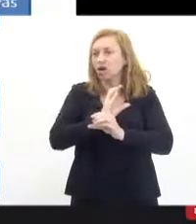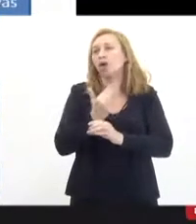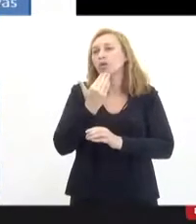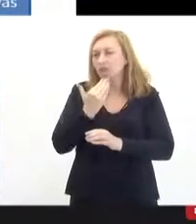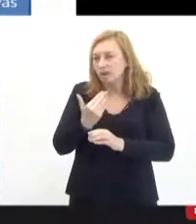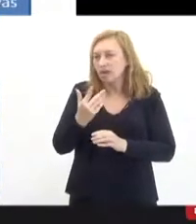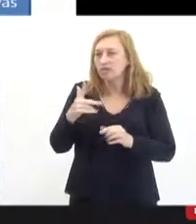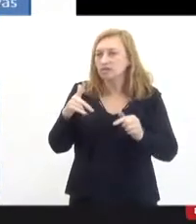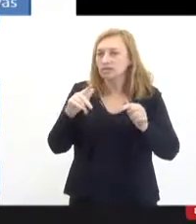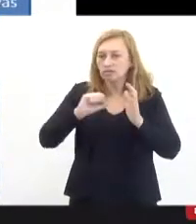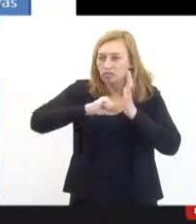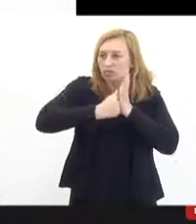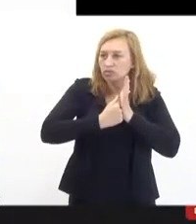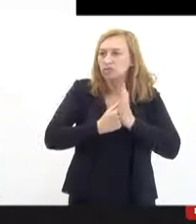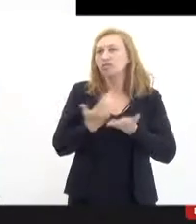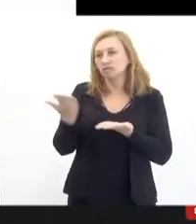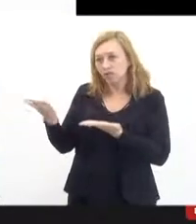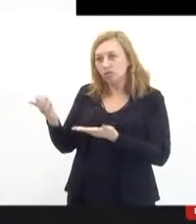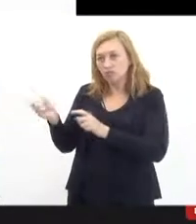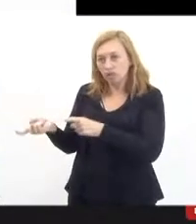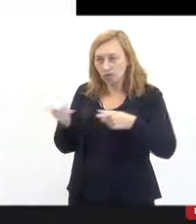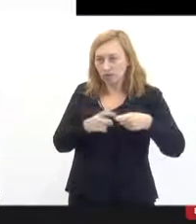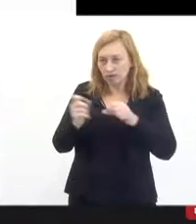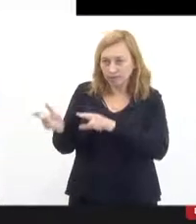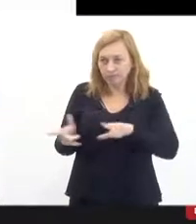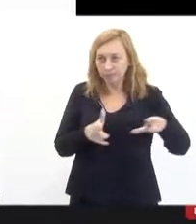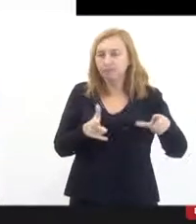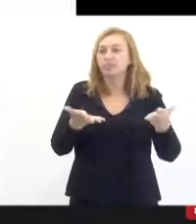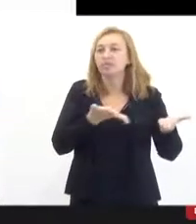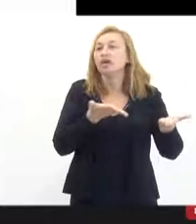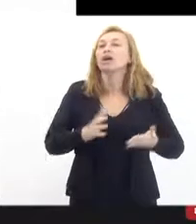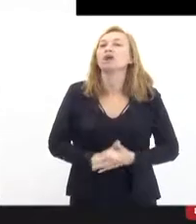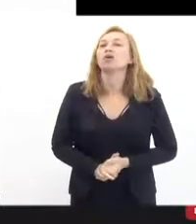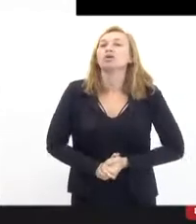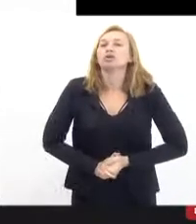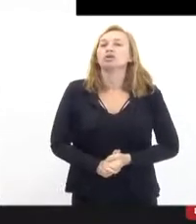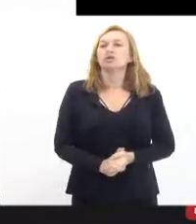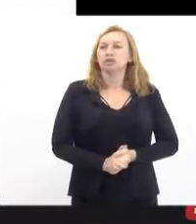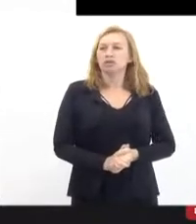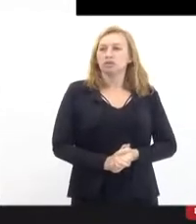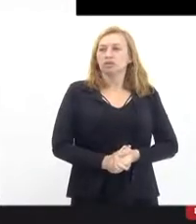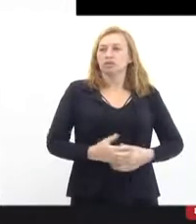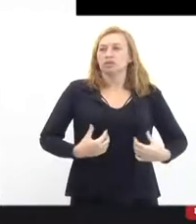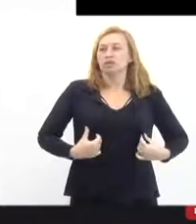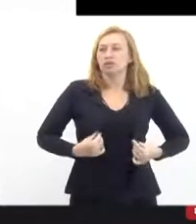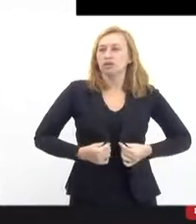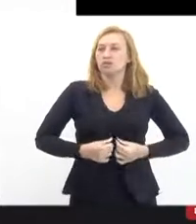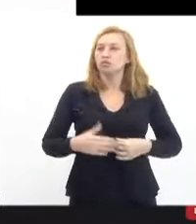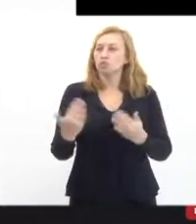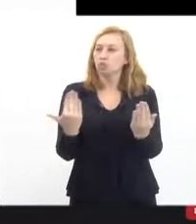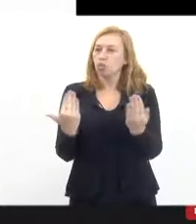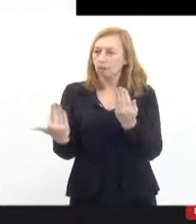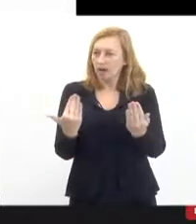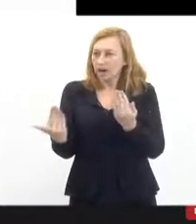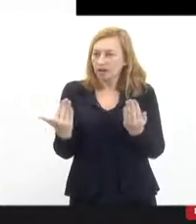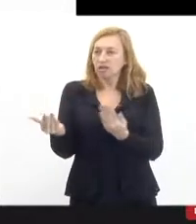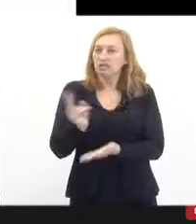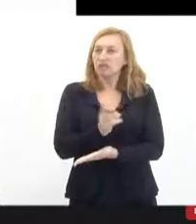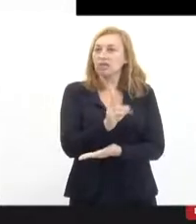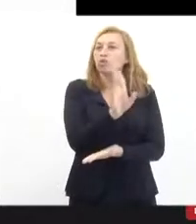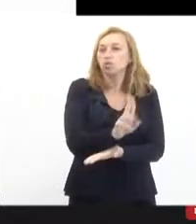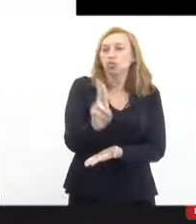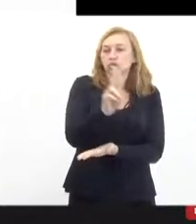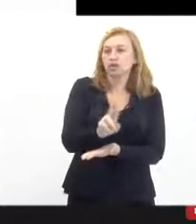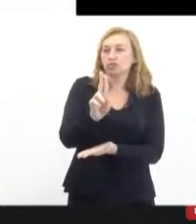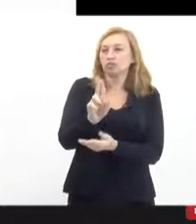Por favor, doutor André. Obrigado, deputado. E aí, num exercício de comparação, que a gente sempre usa